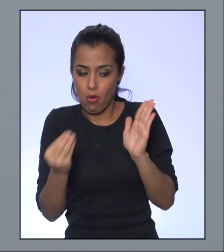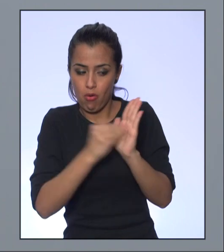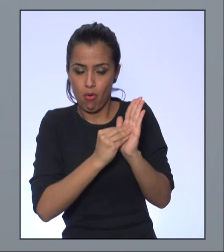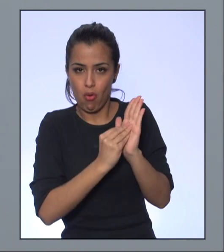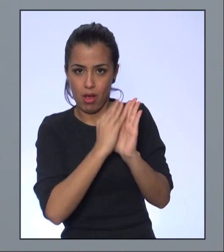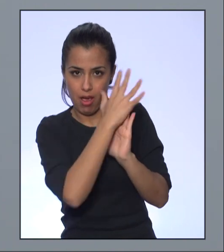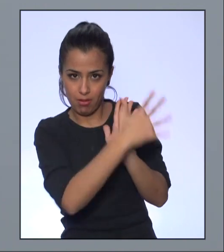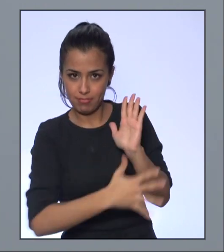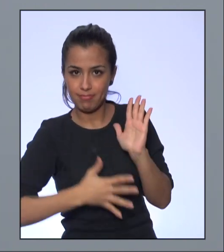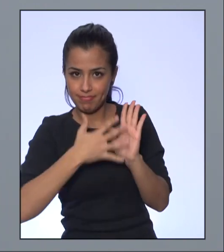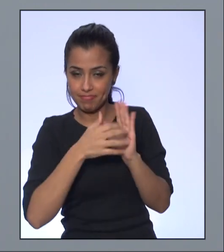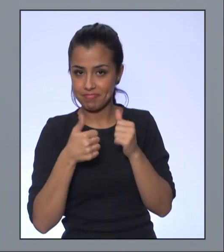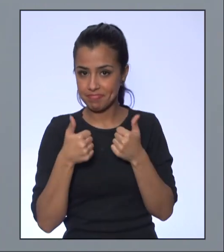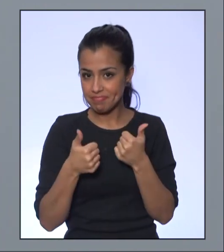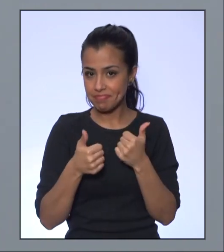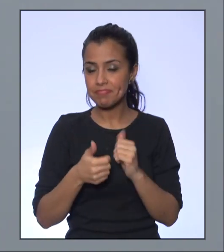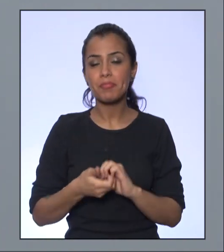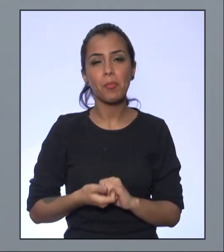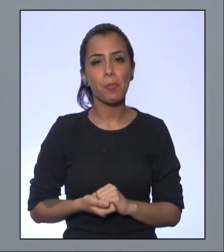E o que mais?